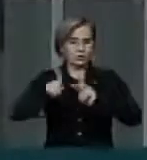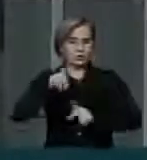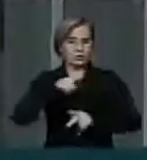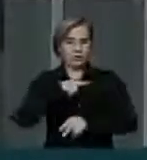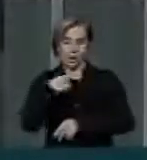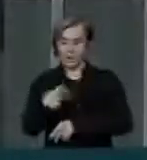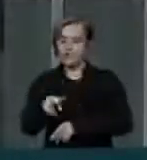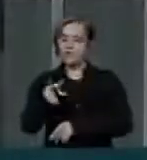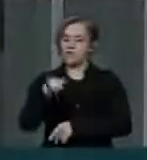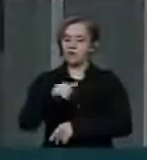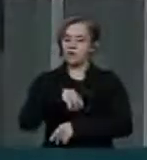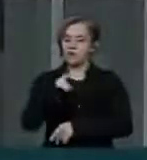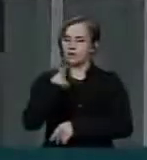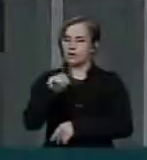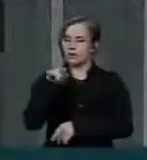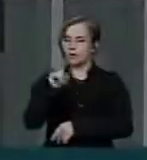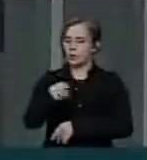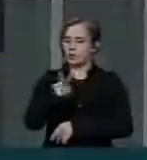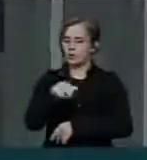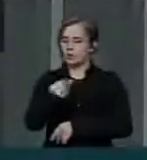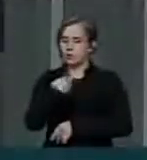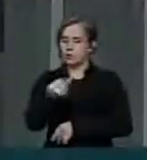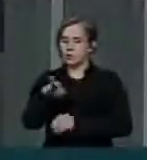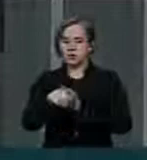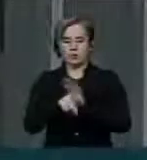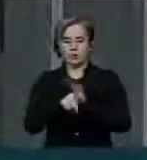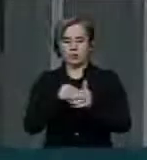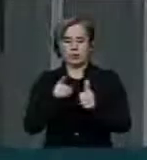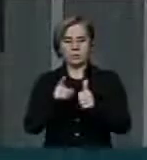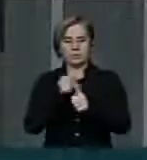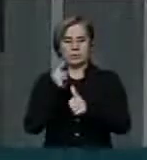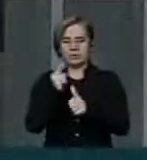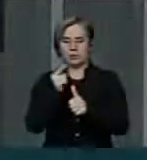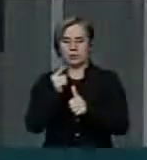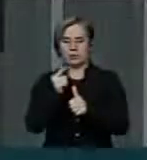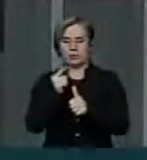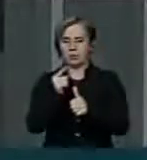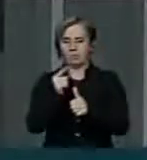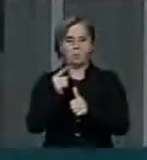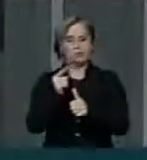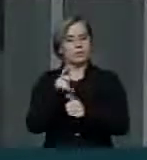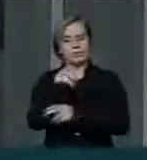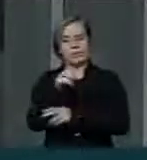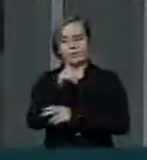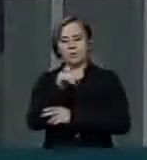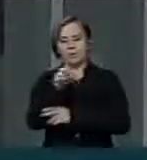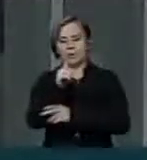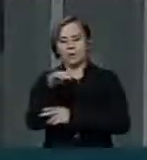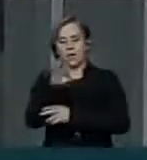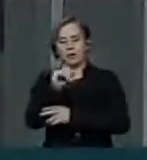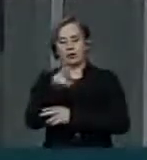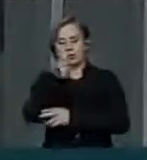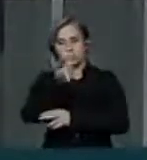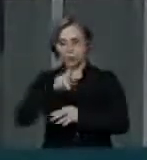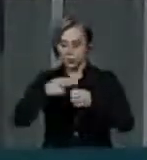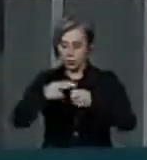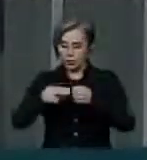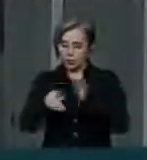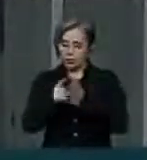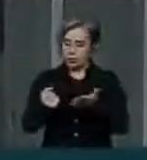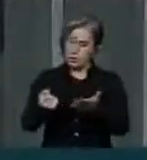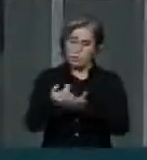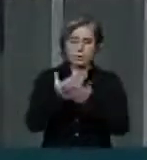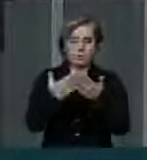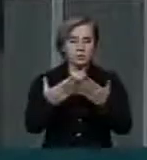mil vagas, né? É o primeiro pedágio urbano que está na mão de qualquer um fazer, e taxar. E aí ele entra numa